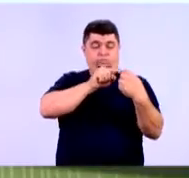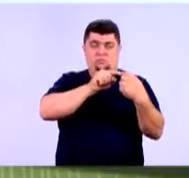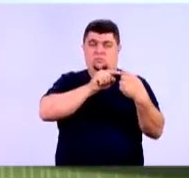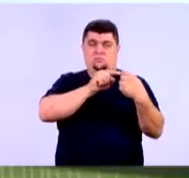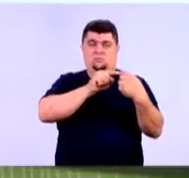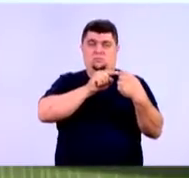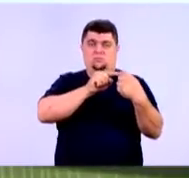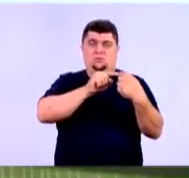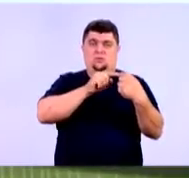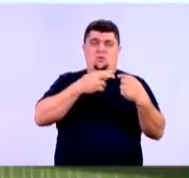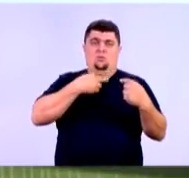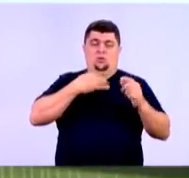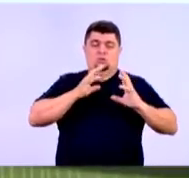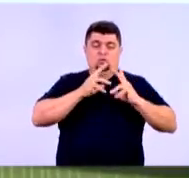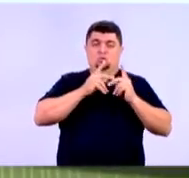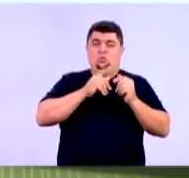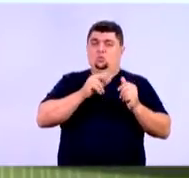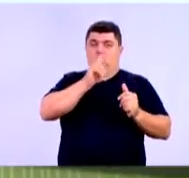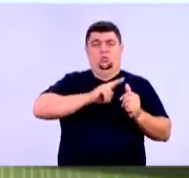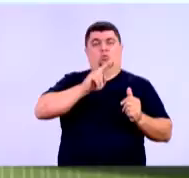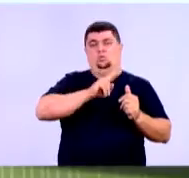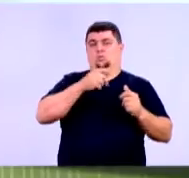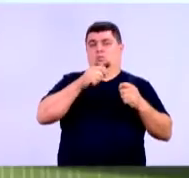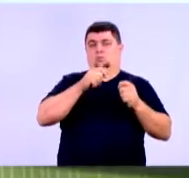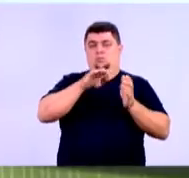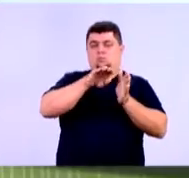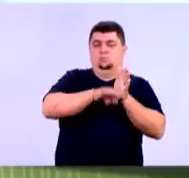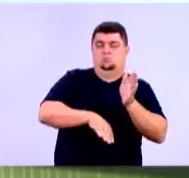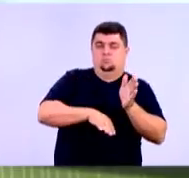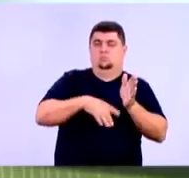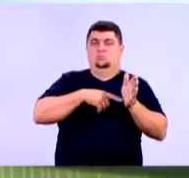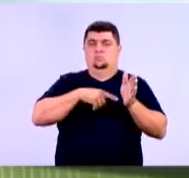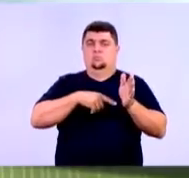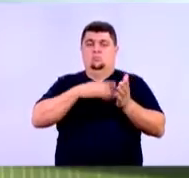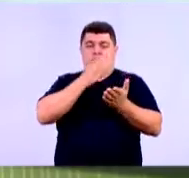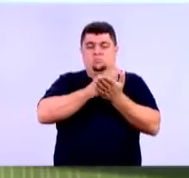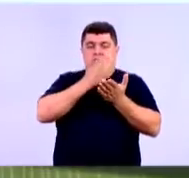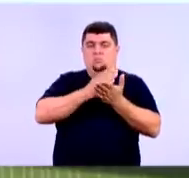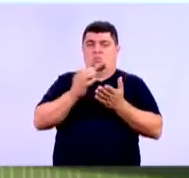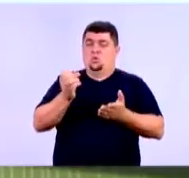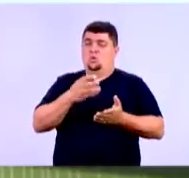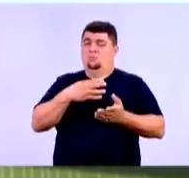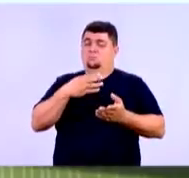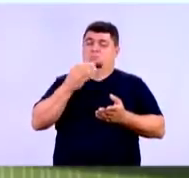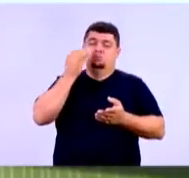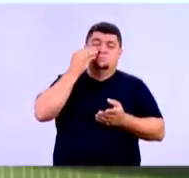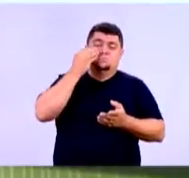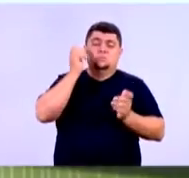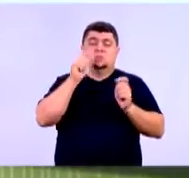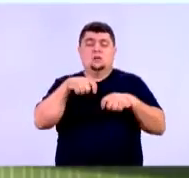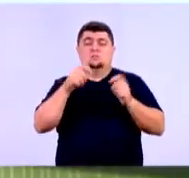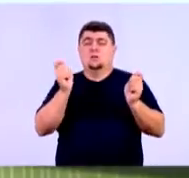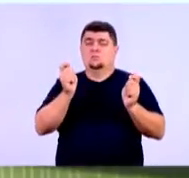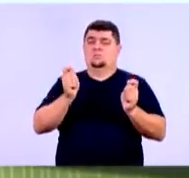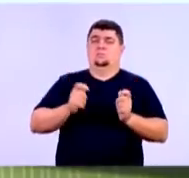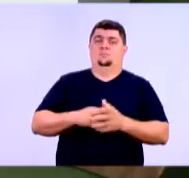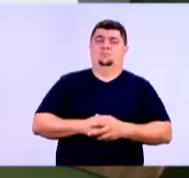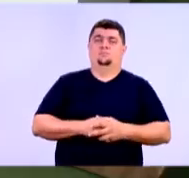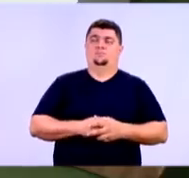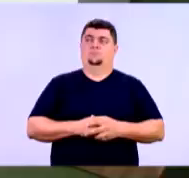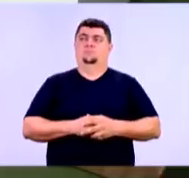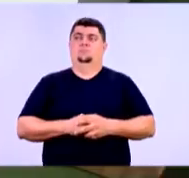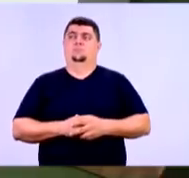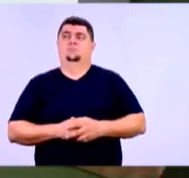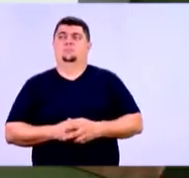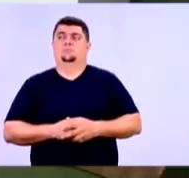seria a condição da pessoa de estabelecer uma nova parcela, de colocar uma nova parcela dentro dos seus pagamentos mensais. Exatamente. Isso, né,